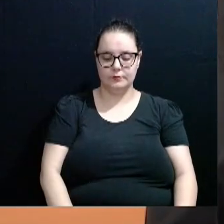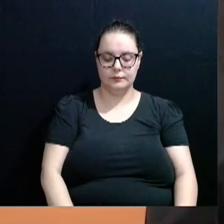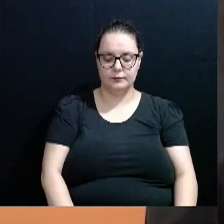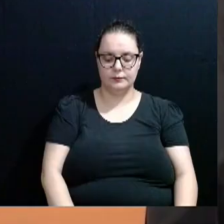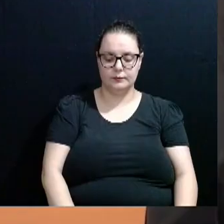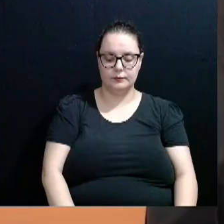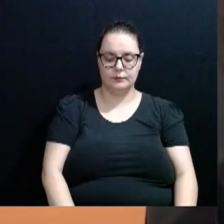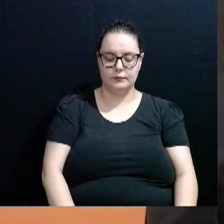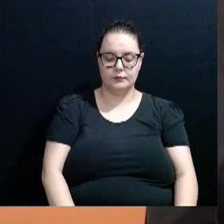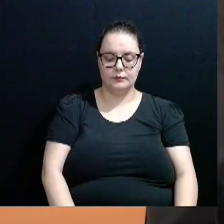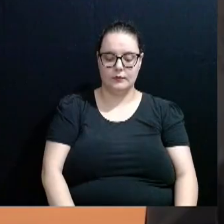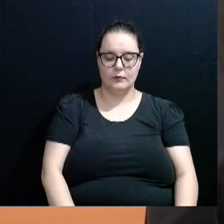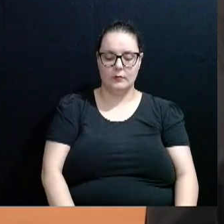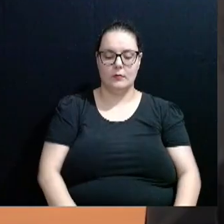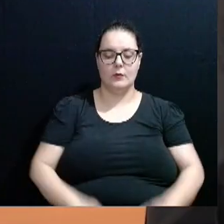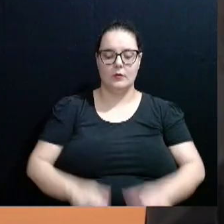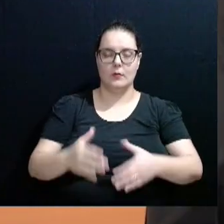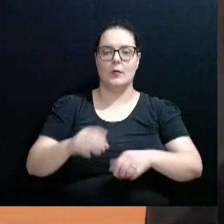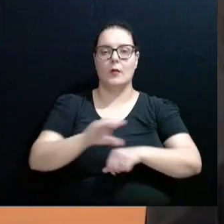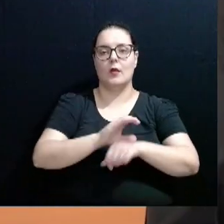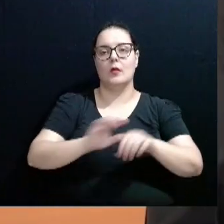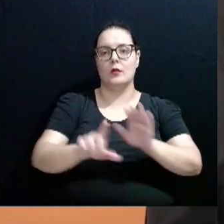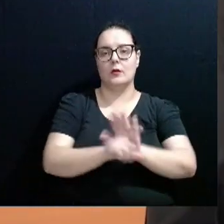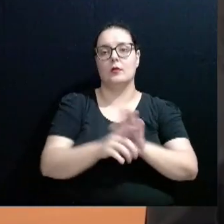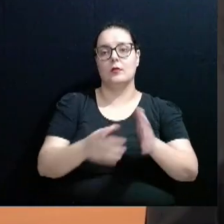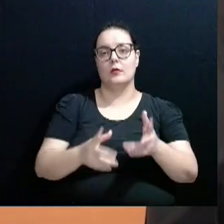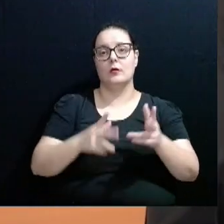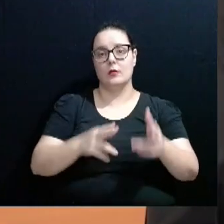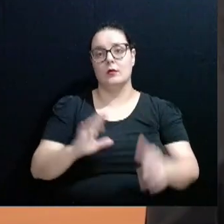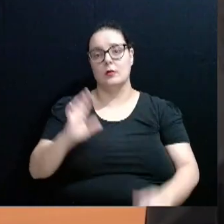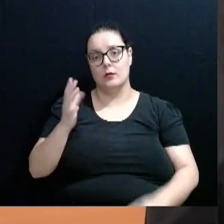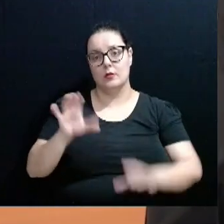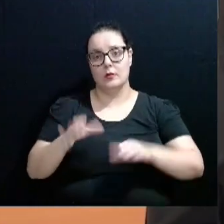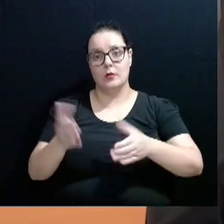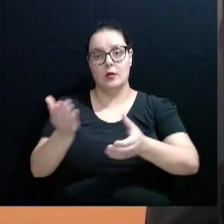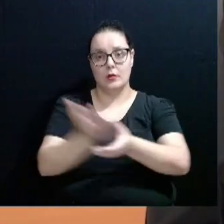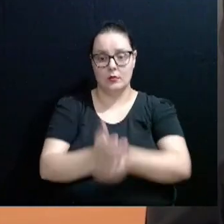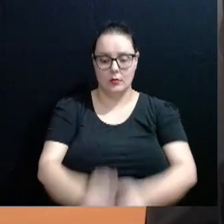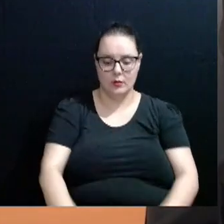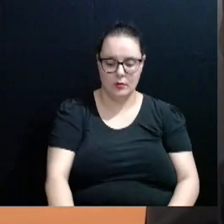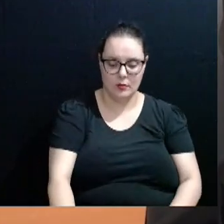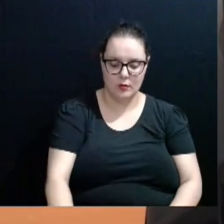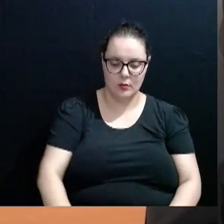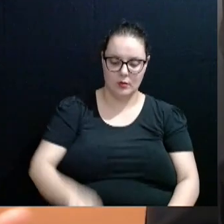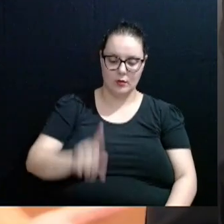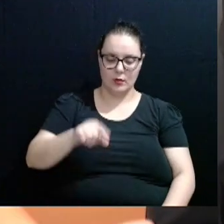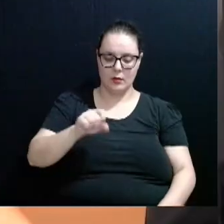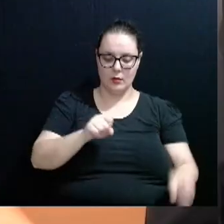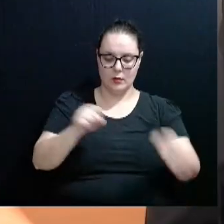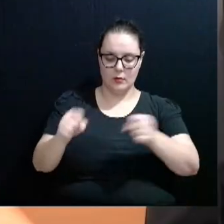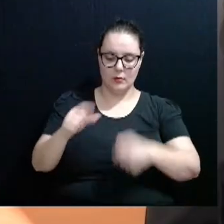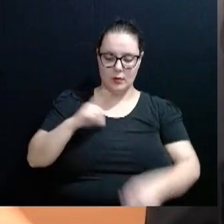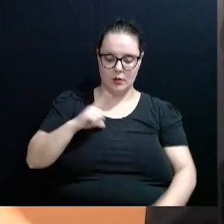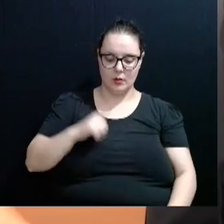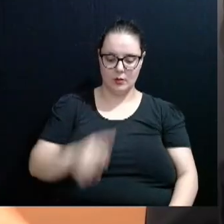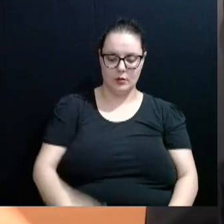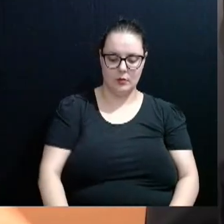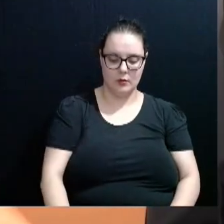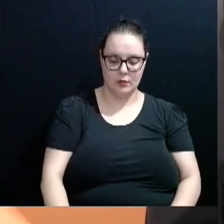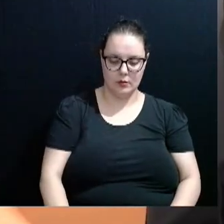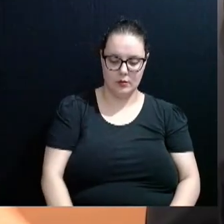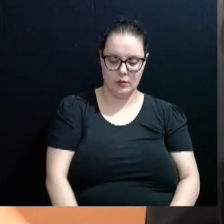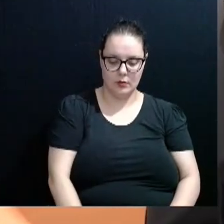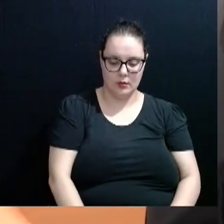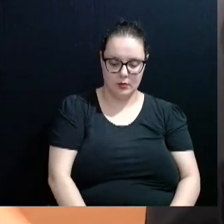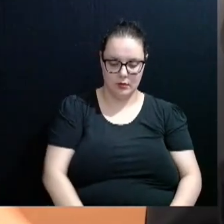Constituição e Legalidade, porque enquanto acontece a comissão processante, ele é um poder que ele tem e que pode interferir no